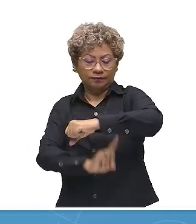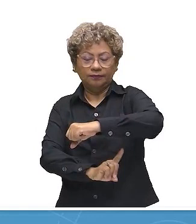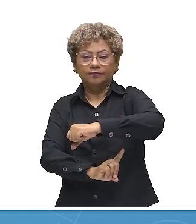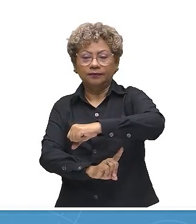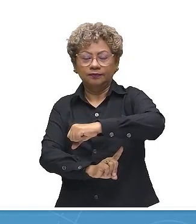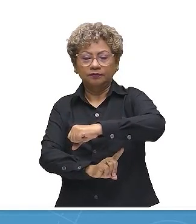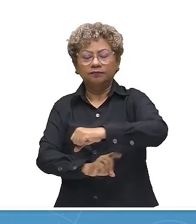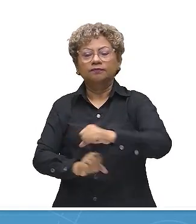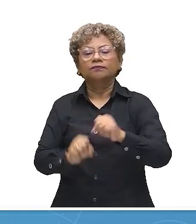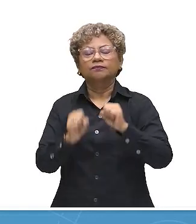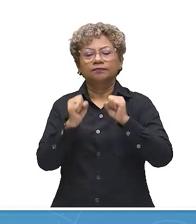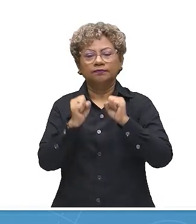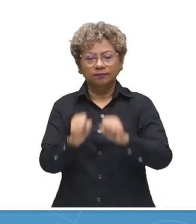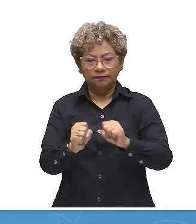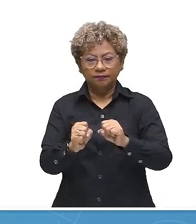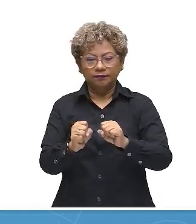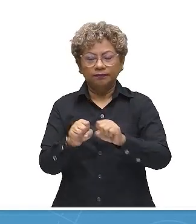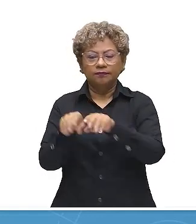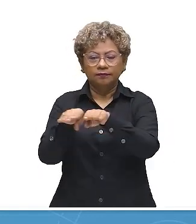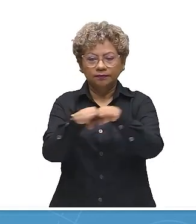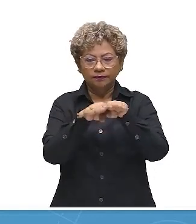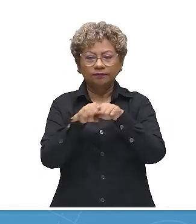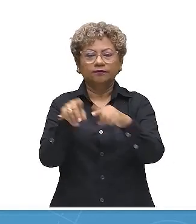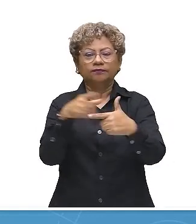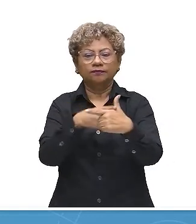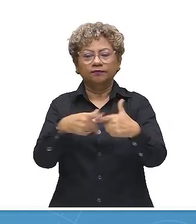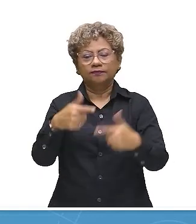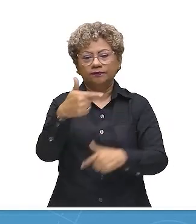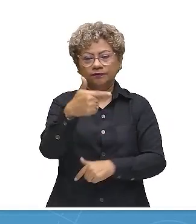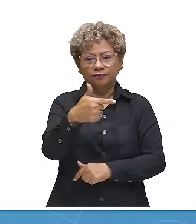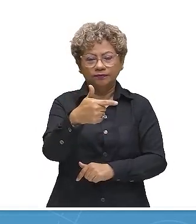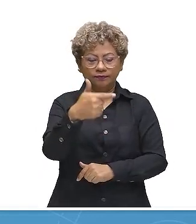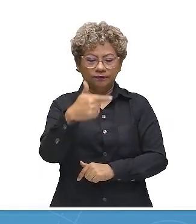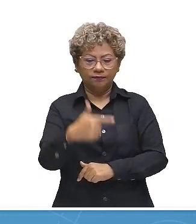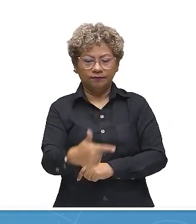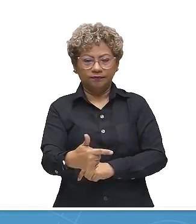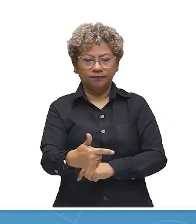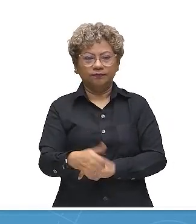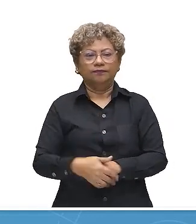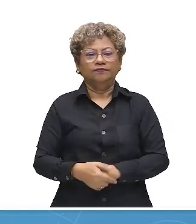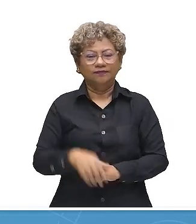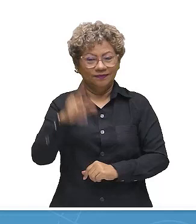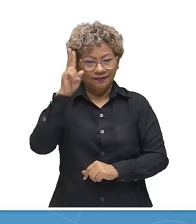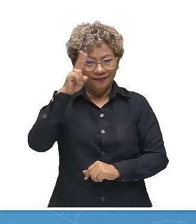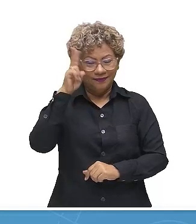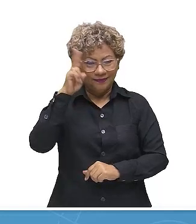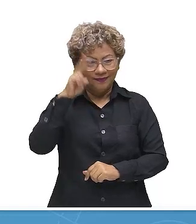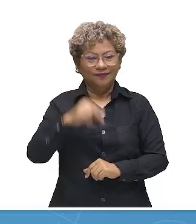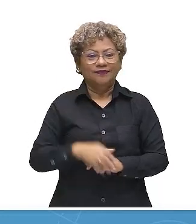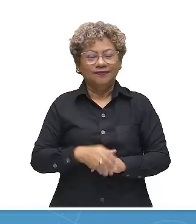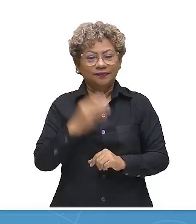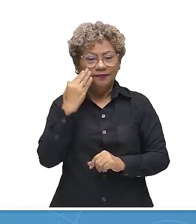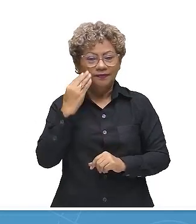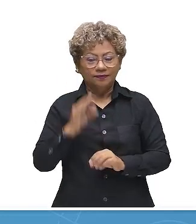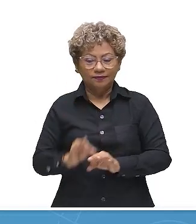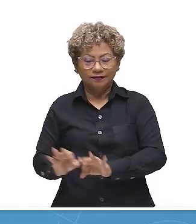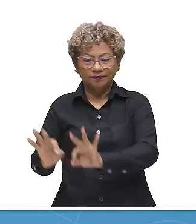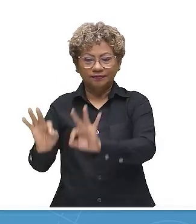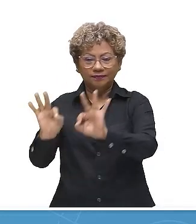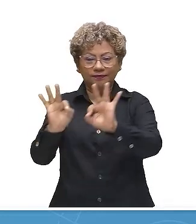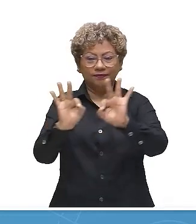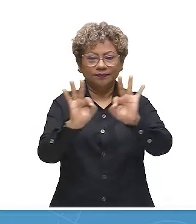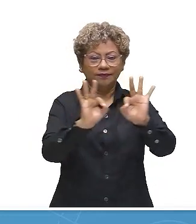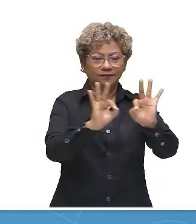o numerador quanto o denominador por um mesmo número. Olha só, vejam que em todas as simplificações